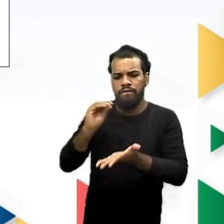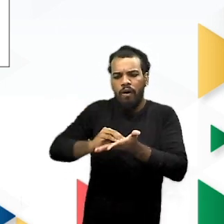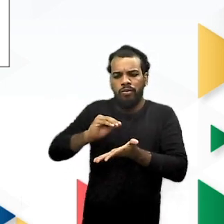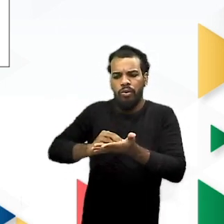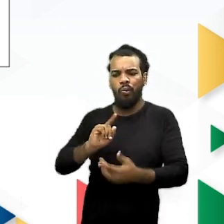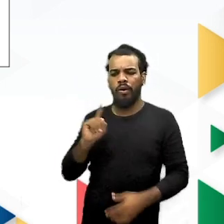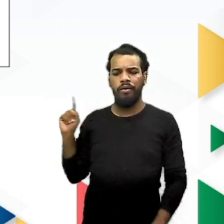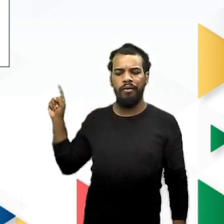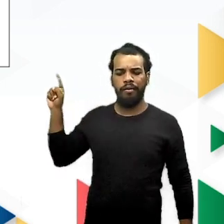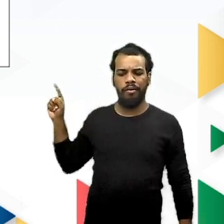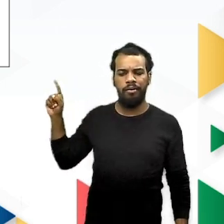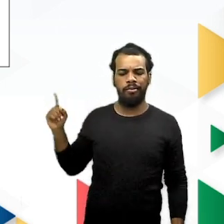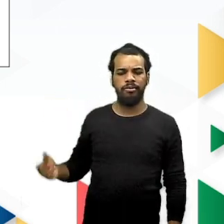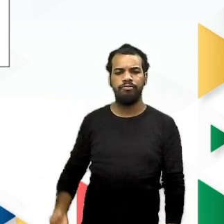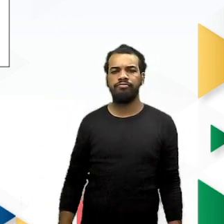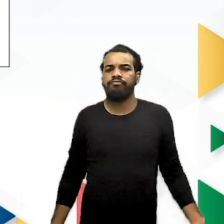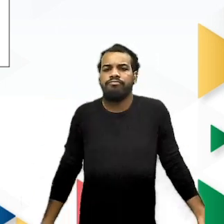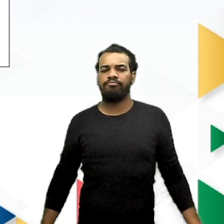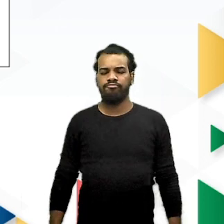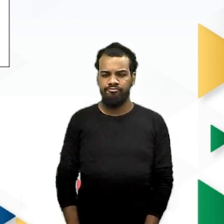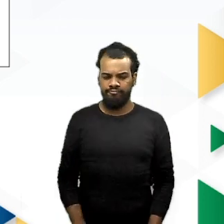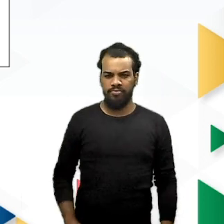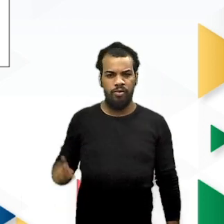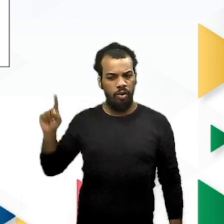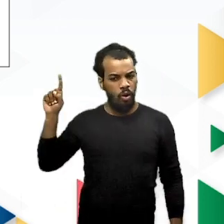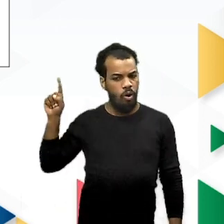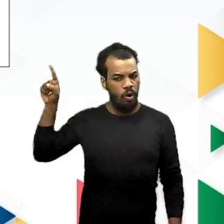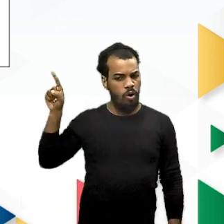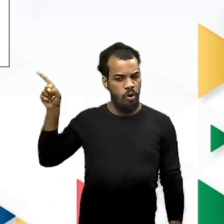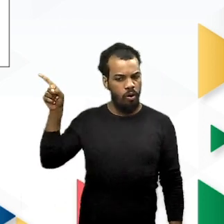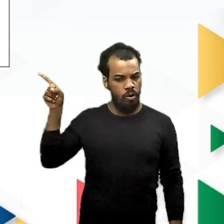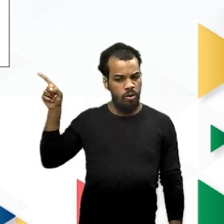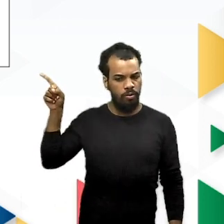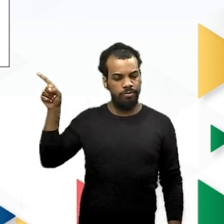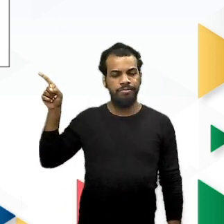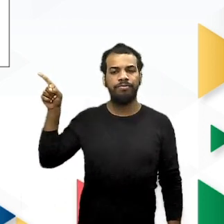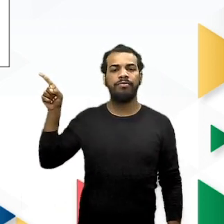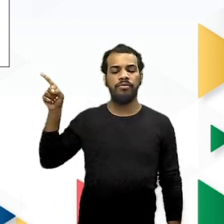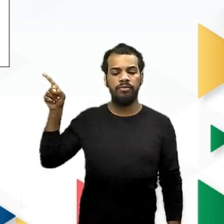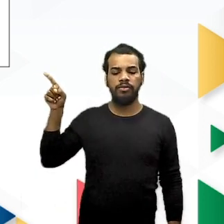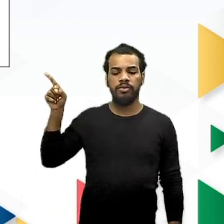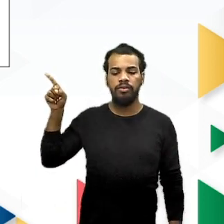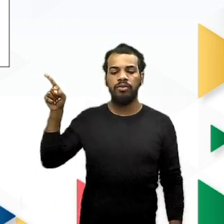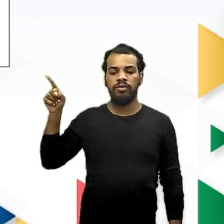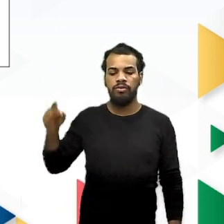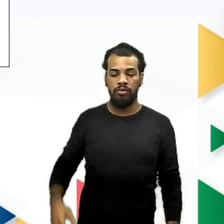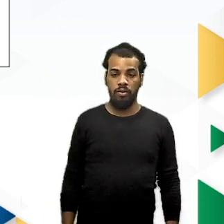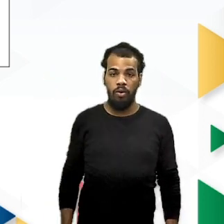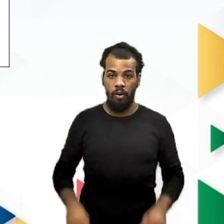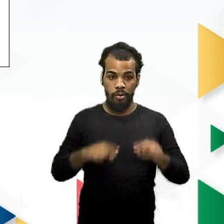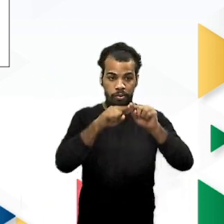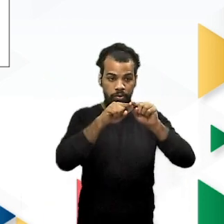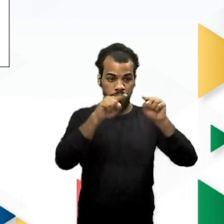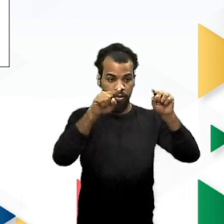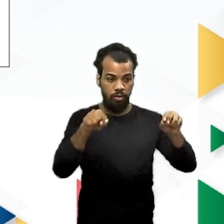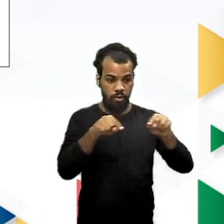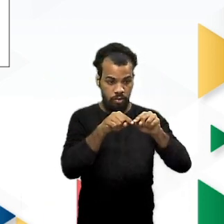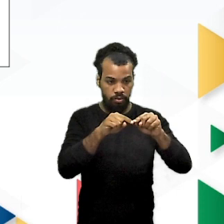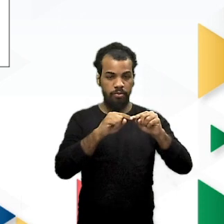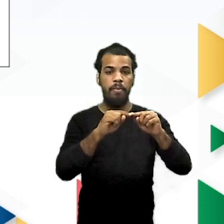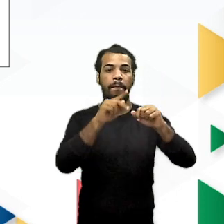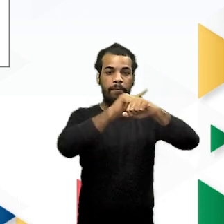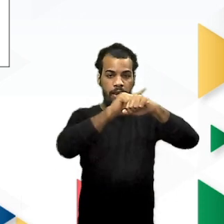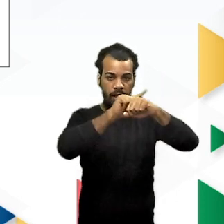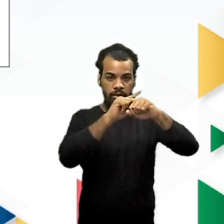direita aí do seu slide, né? Ele quer saber qual é a sequência. Preste atenção, ó. Quadrado, a parte interna